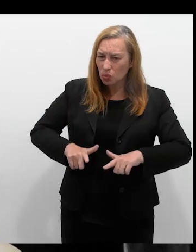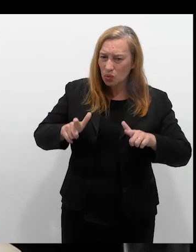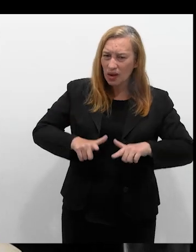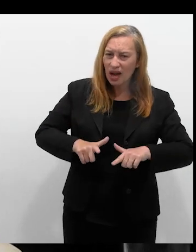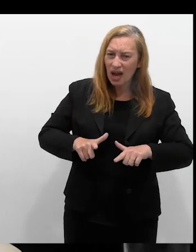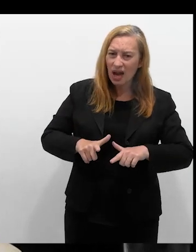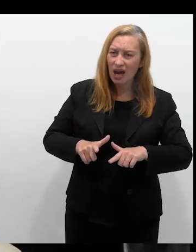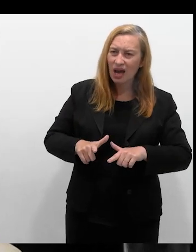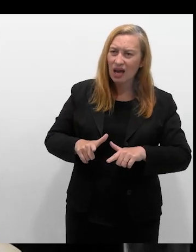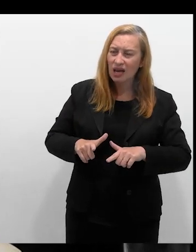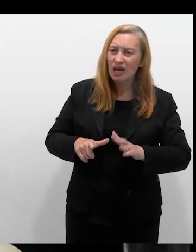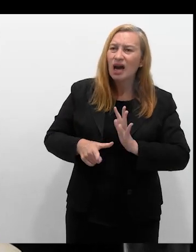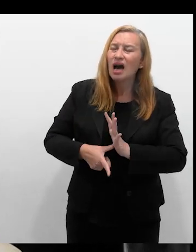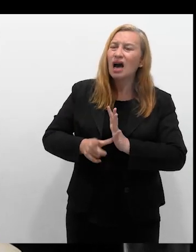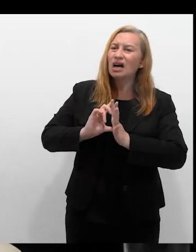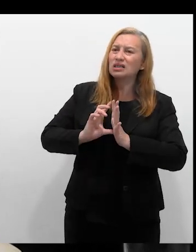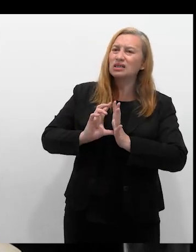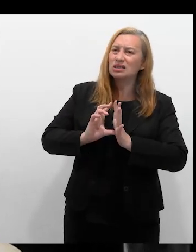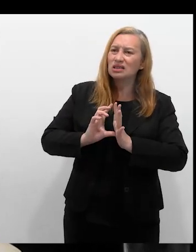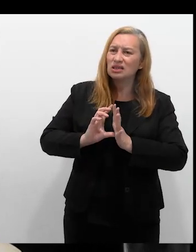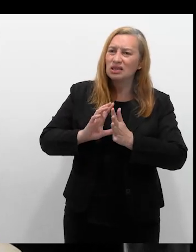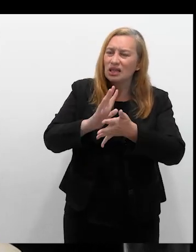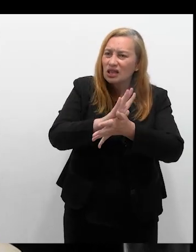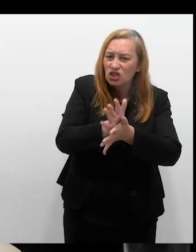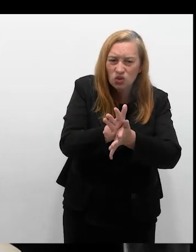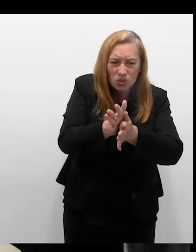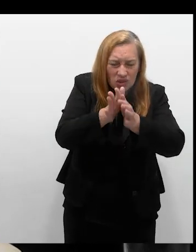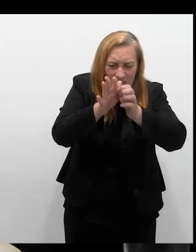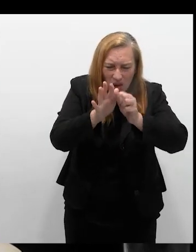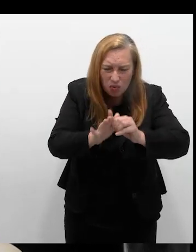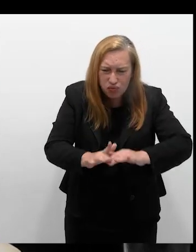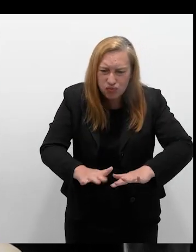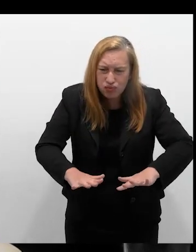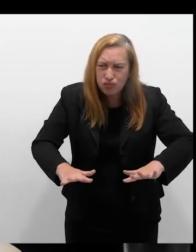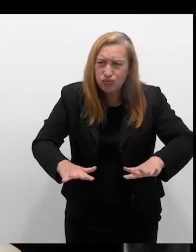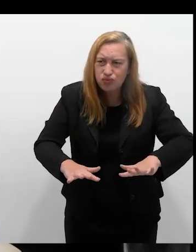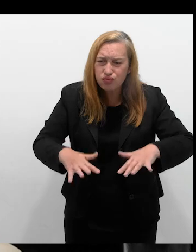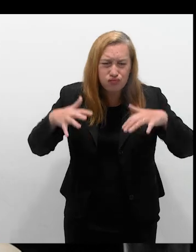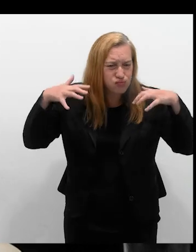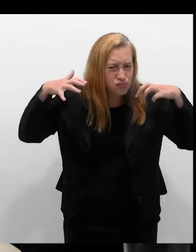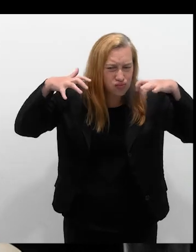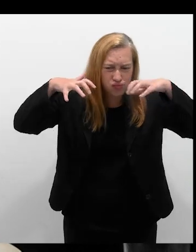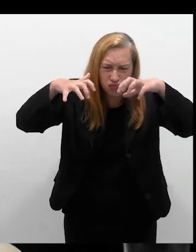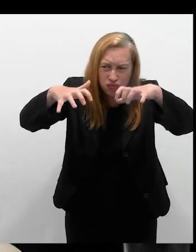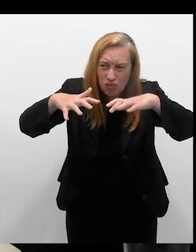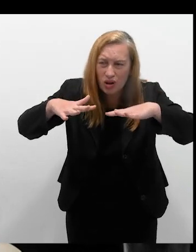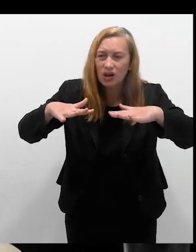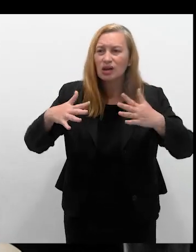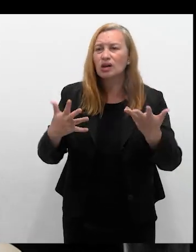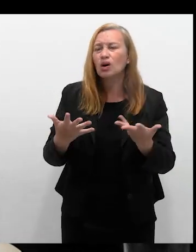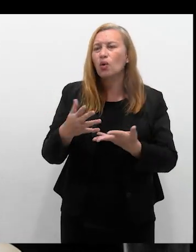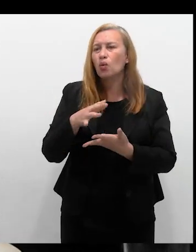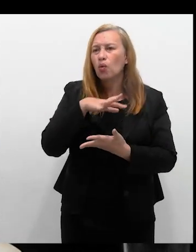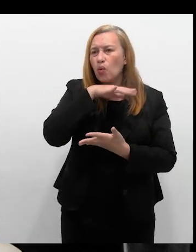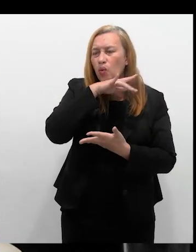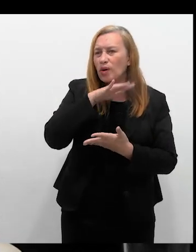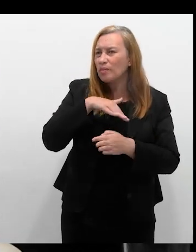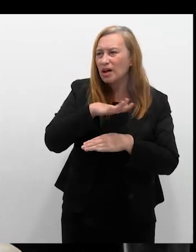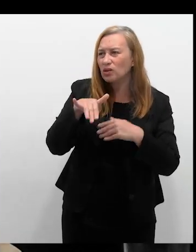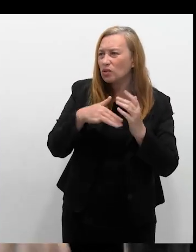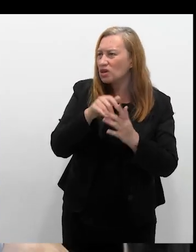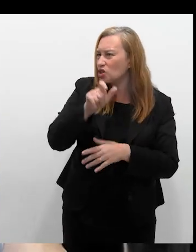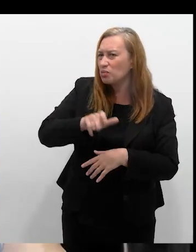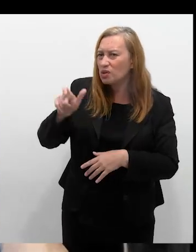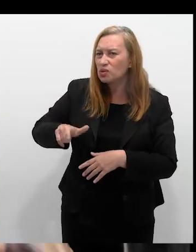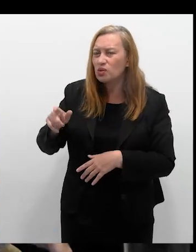pessoas tiveram com aquele local. Então é bem impactante, porque a gente passou por uma enchente horrível, assim, o